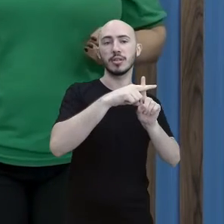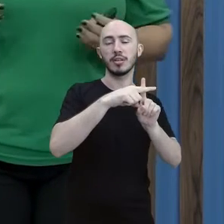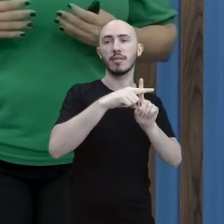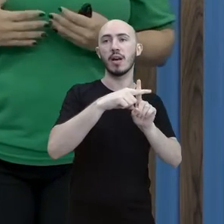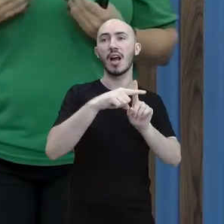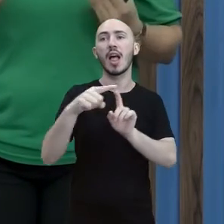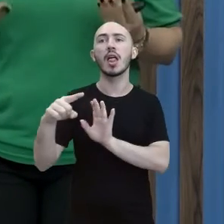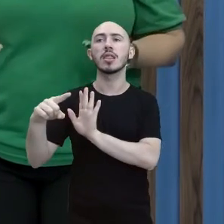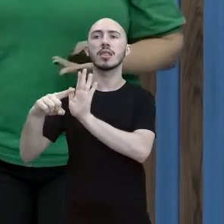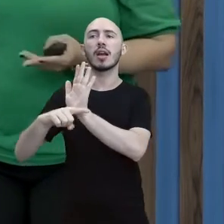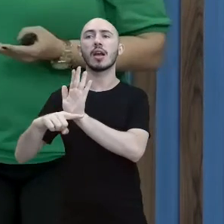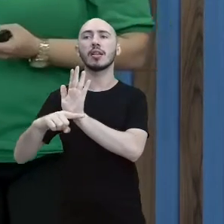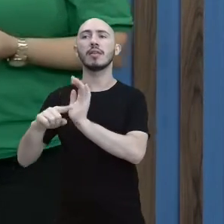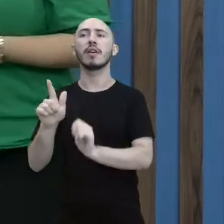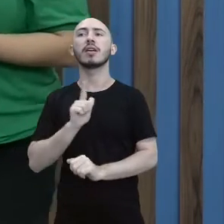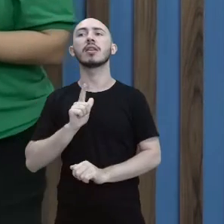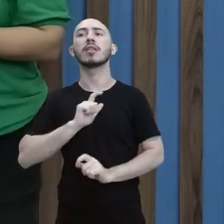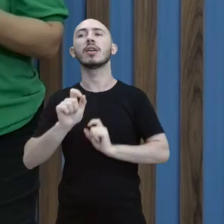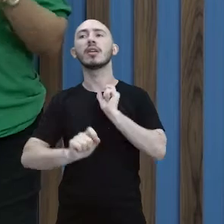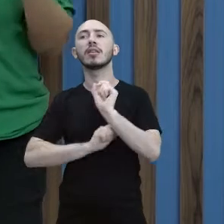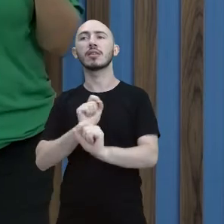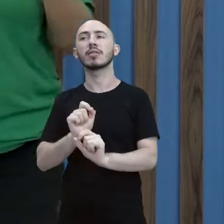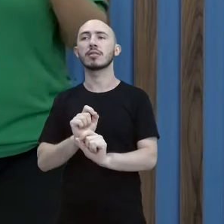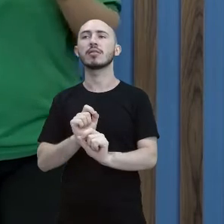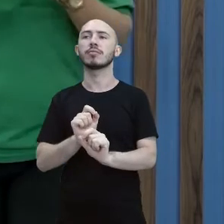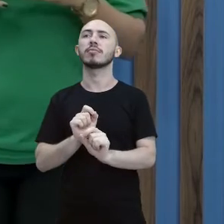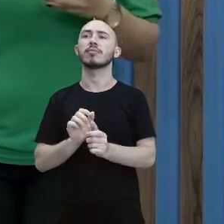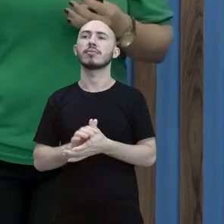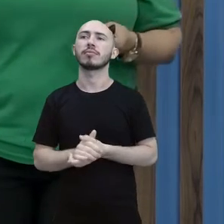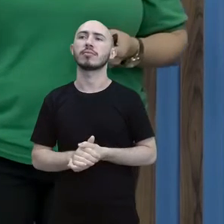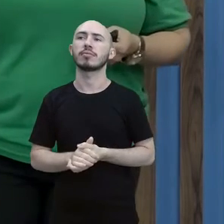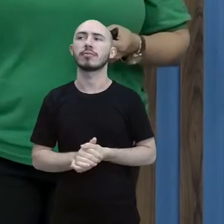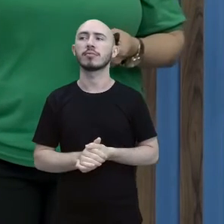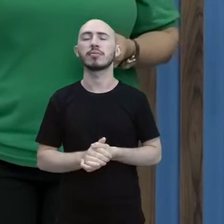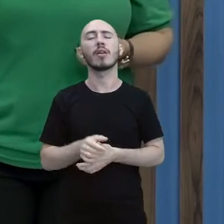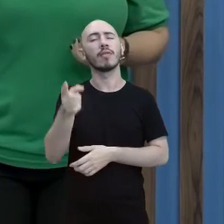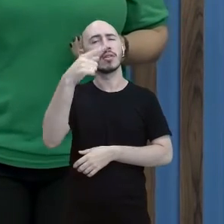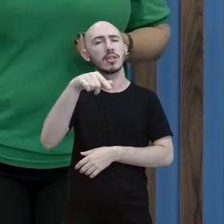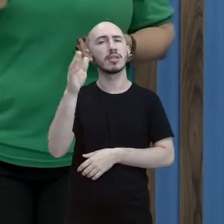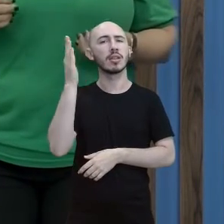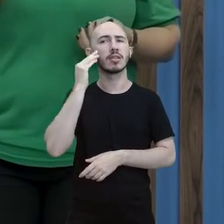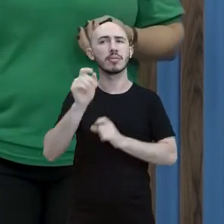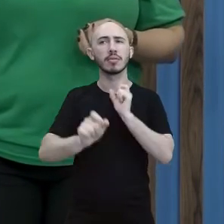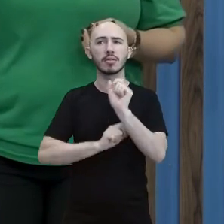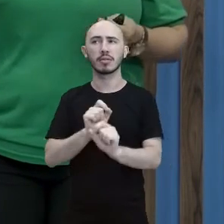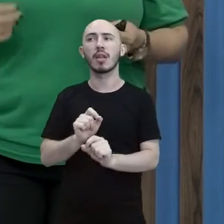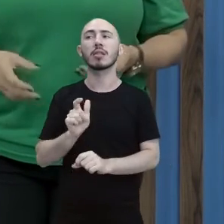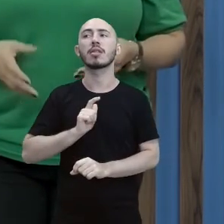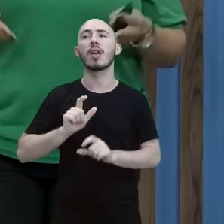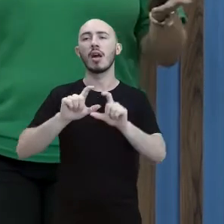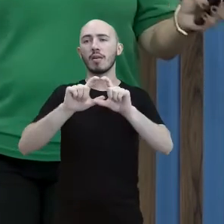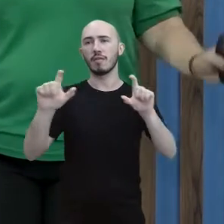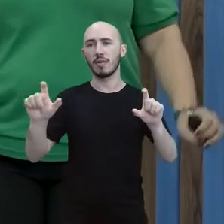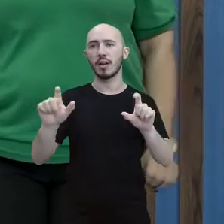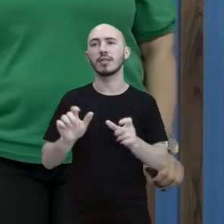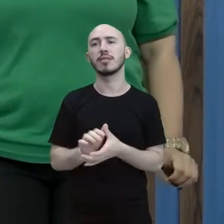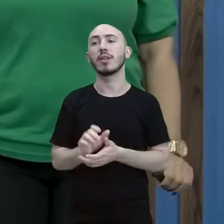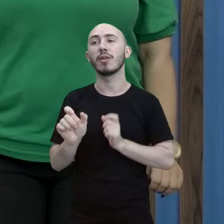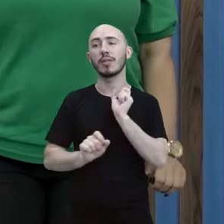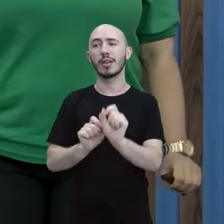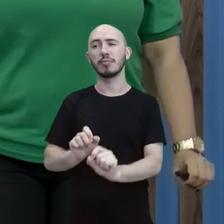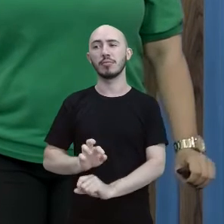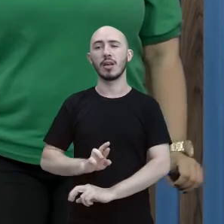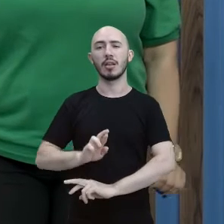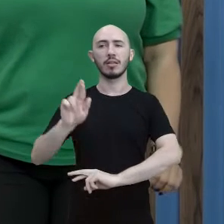negativas, elas têm a tendência de quê? De se atrair. Vocês já ouviram falar naquela frase, né? Ah, os opostos